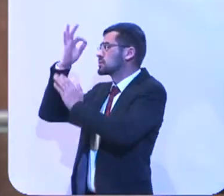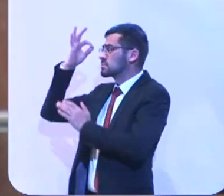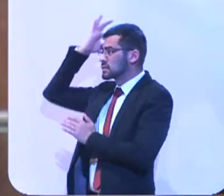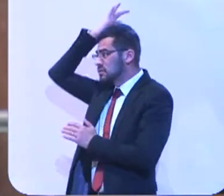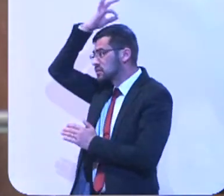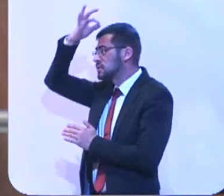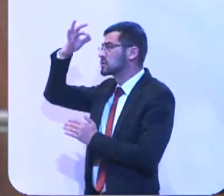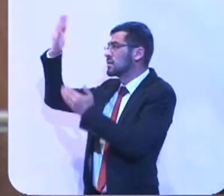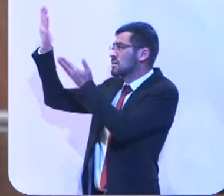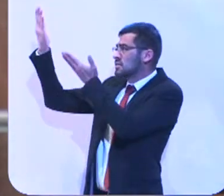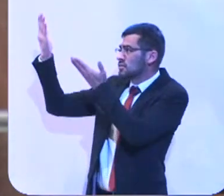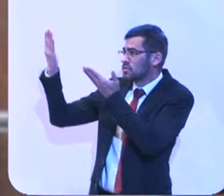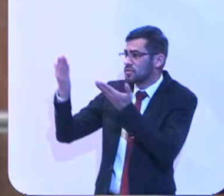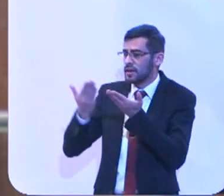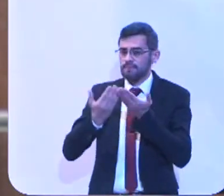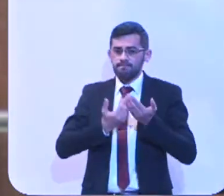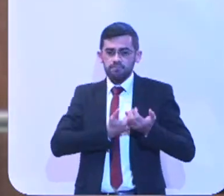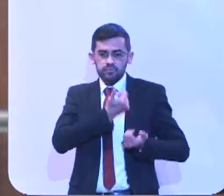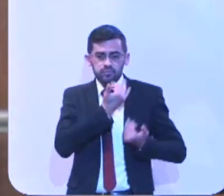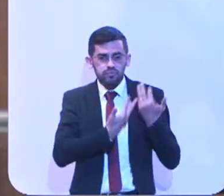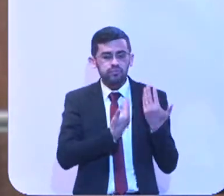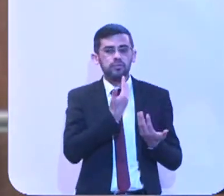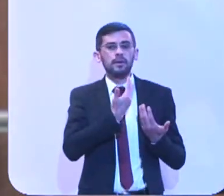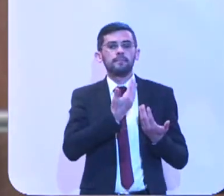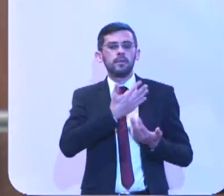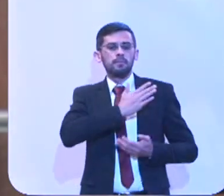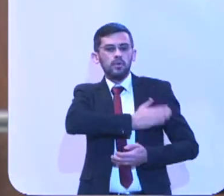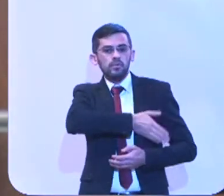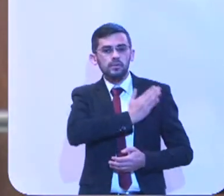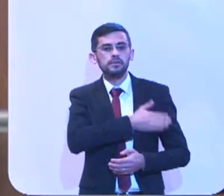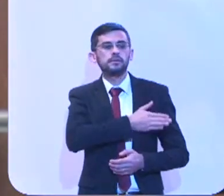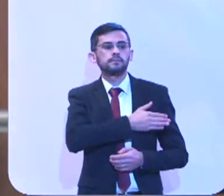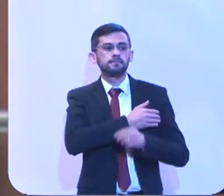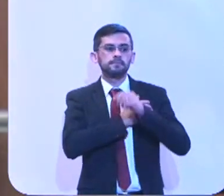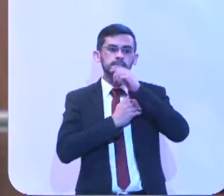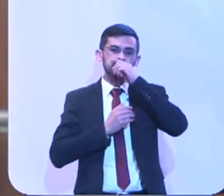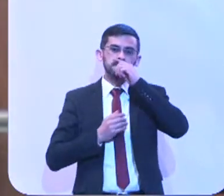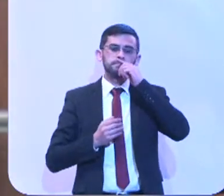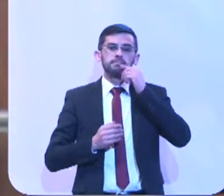Deus, aviva, aviva o meu coração.